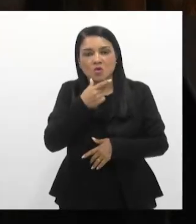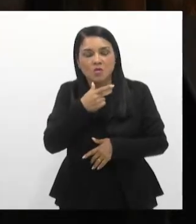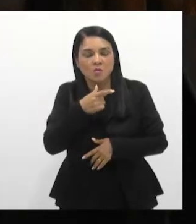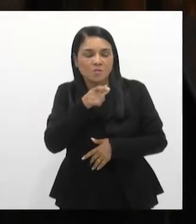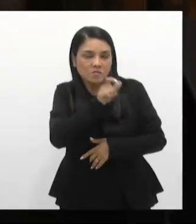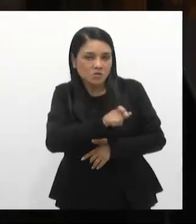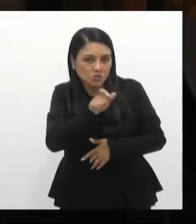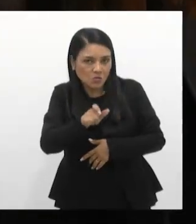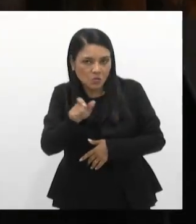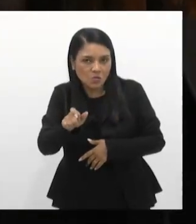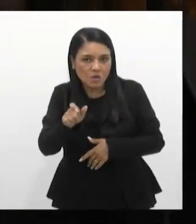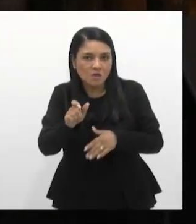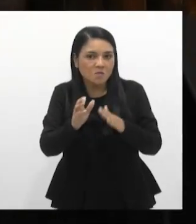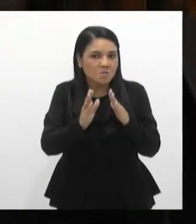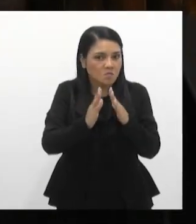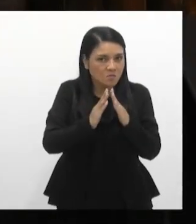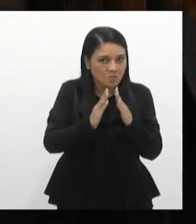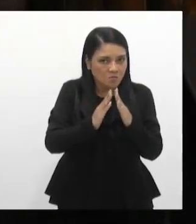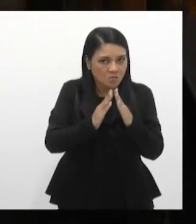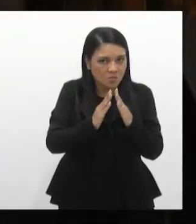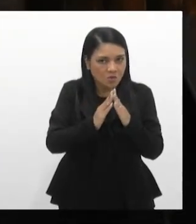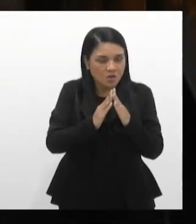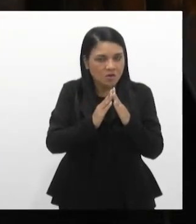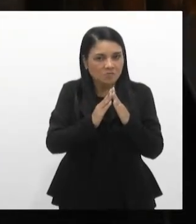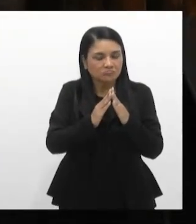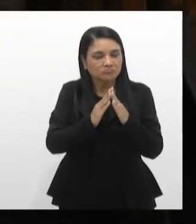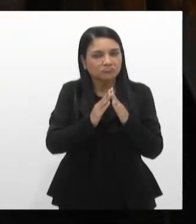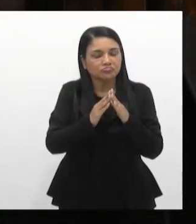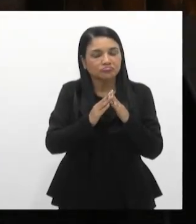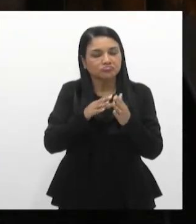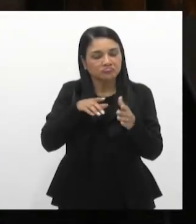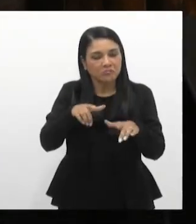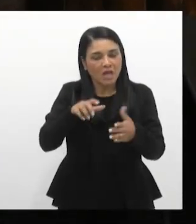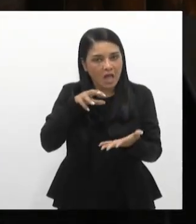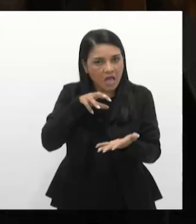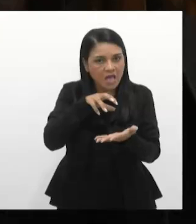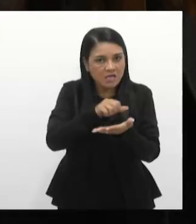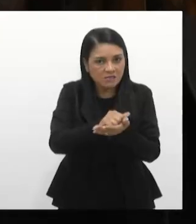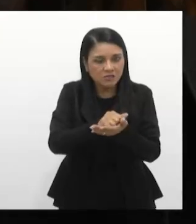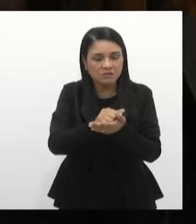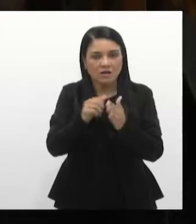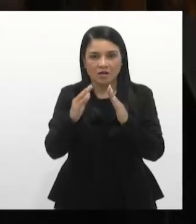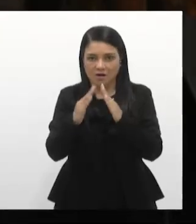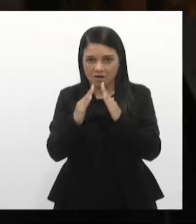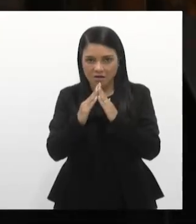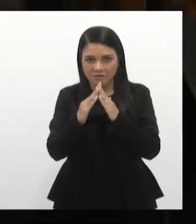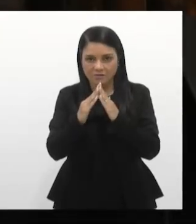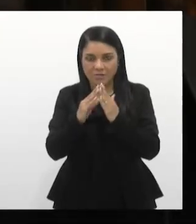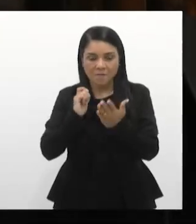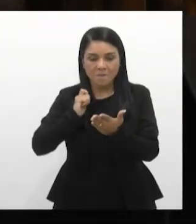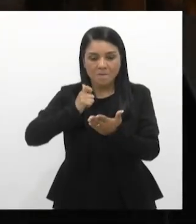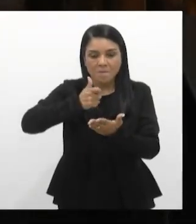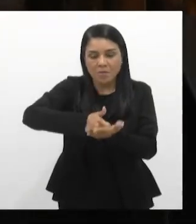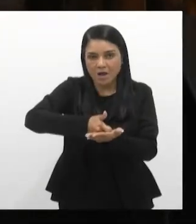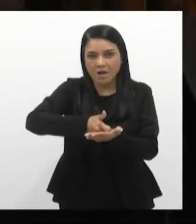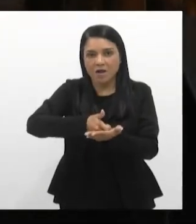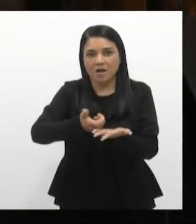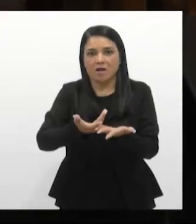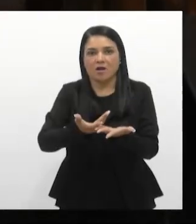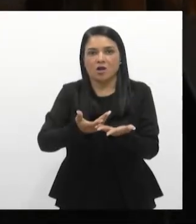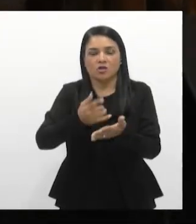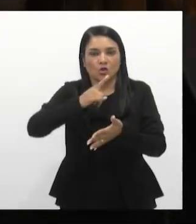possibilidade de tirar e registrar o seu imóvel para pagar esses documentos. Então, é